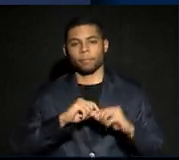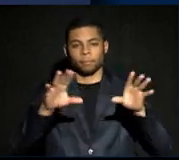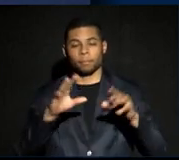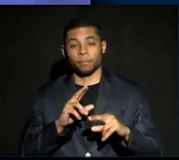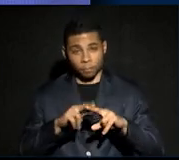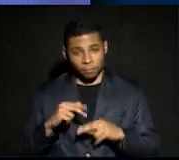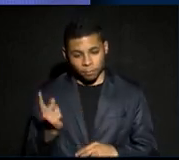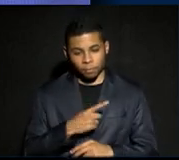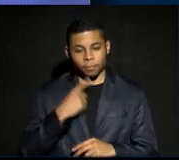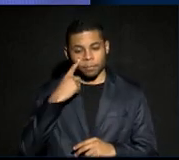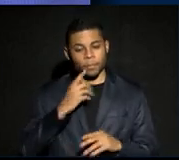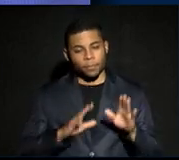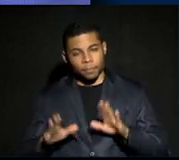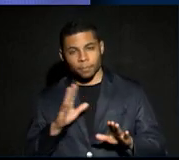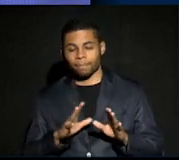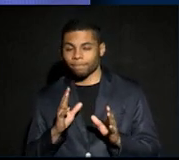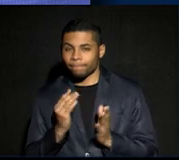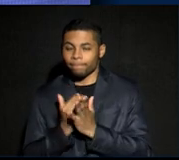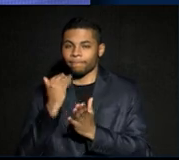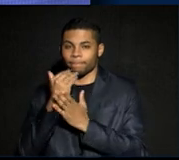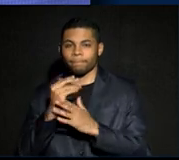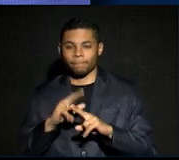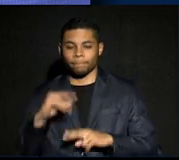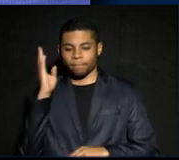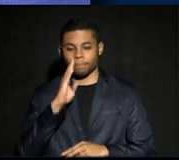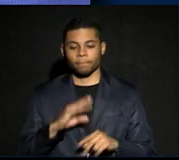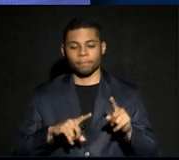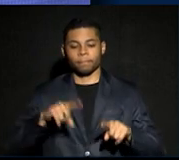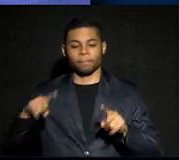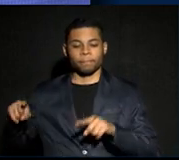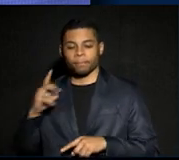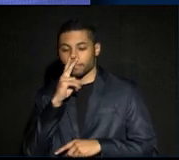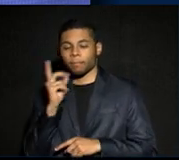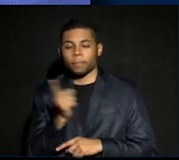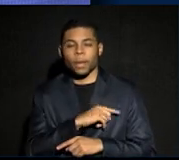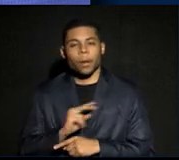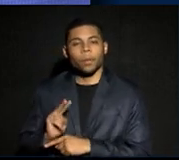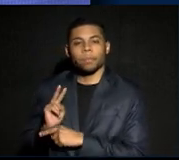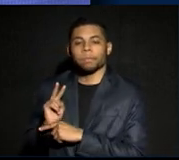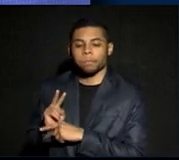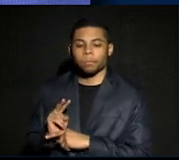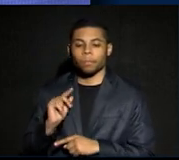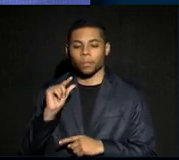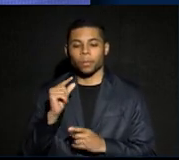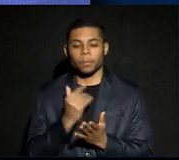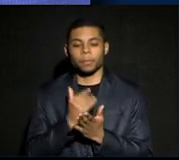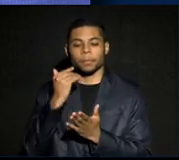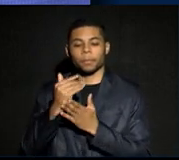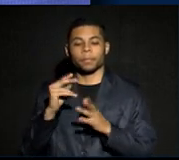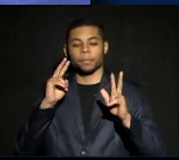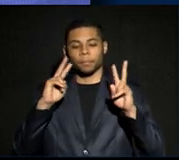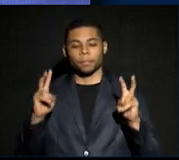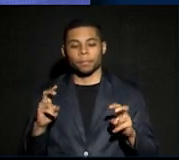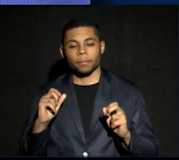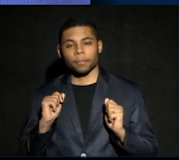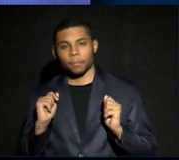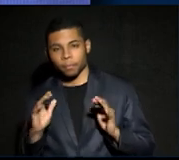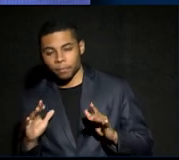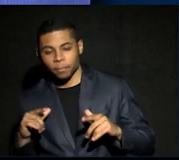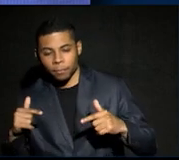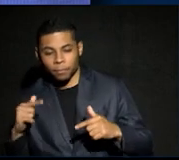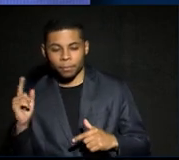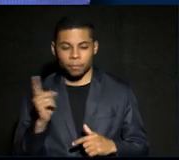dado muita volatilidade aqui que a gente tem visto no Brasil, e acho que a gente preservar um pouco essa função de reação, o